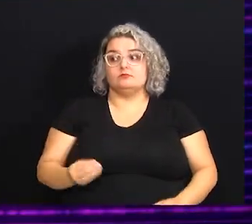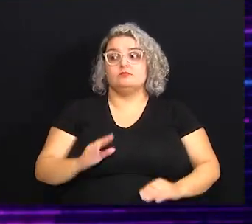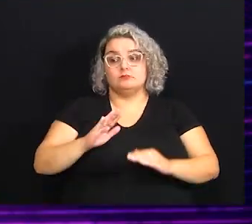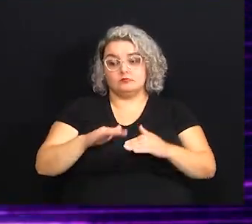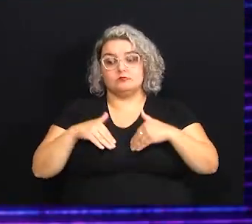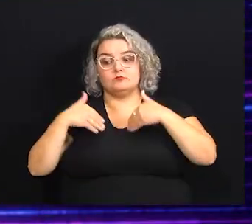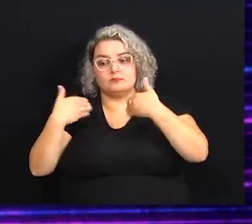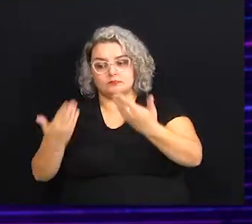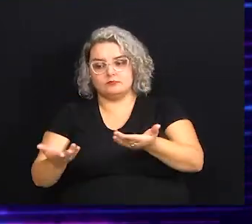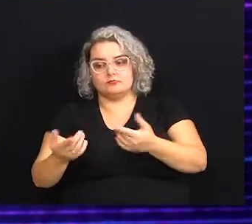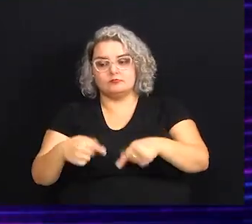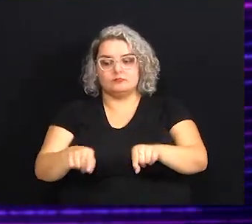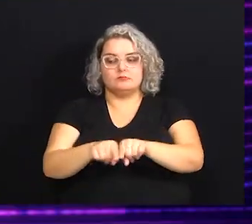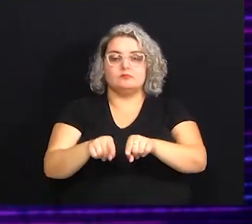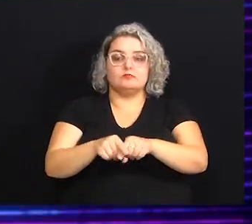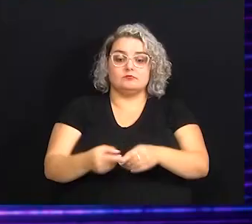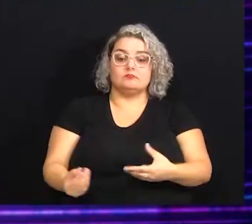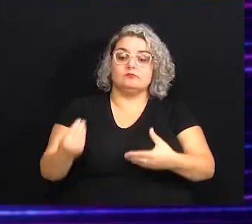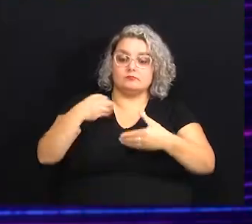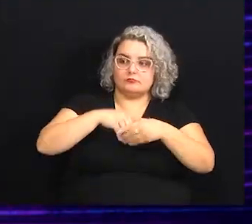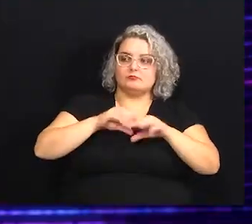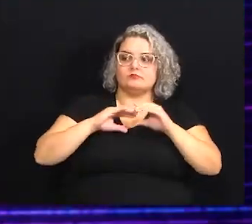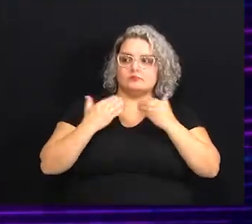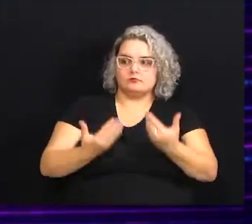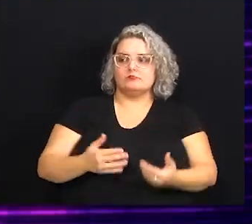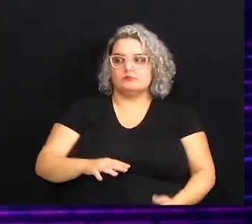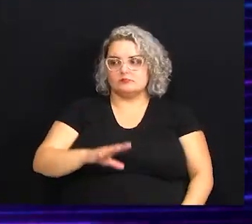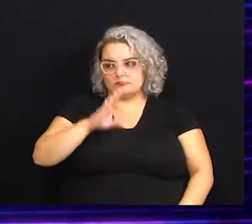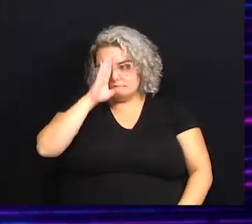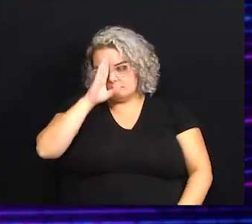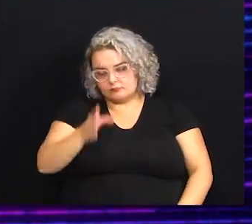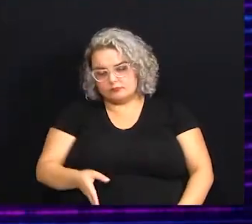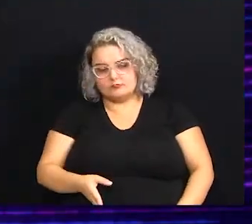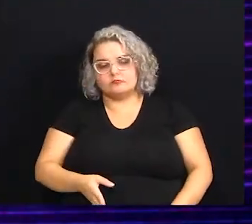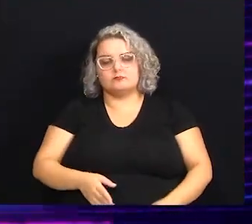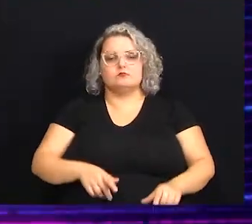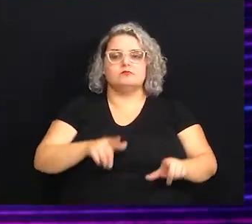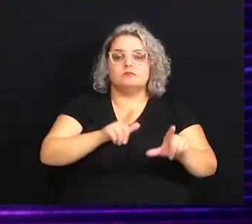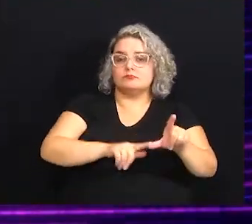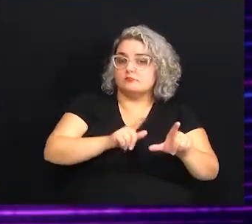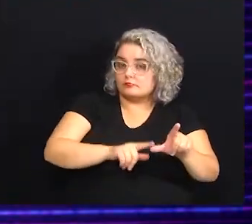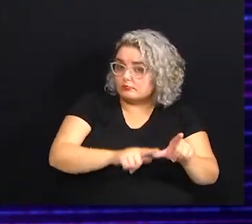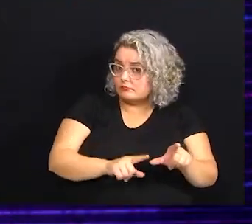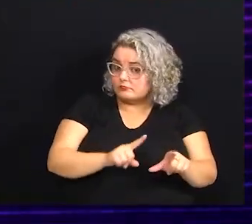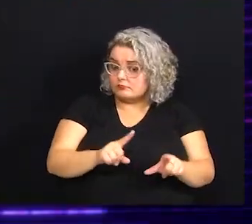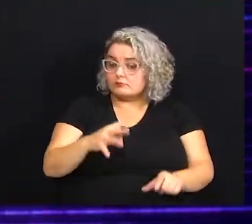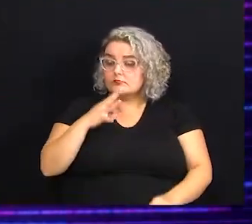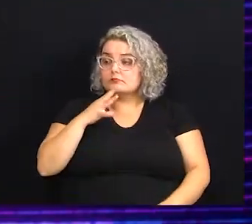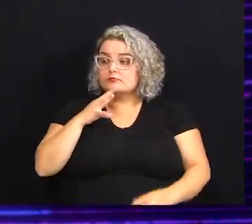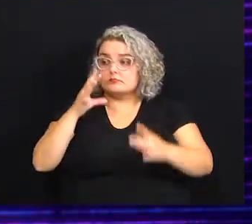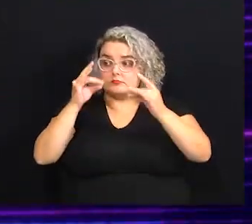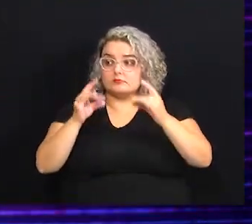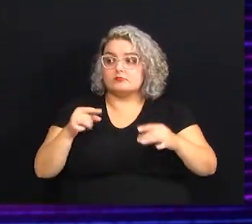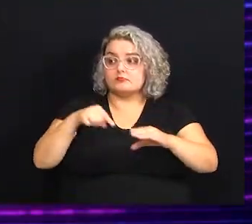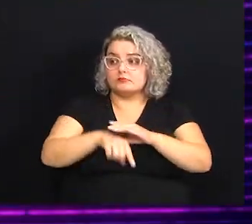e dentro da comunidade também, principalmente com essas letras mais ofuscadas, menos conhecidas. Eu